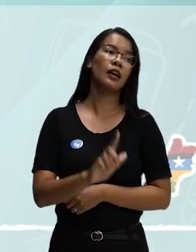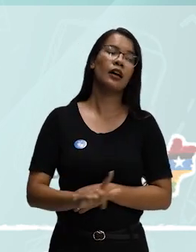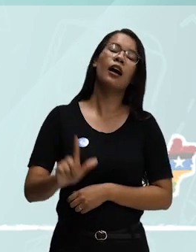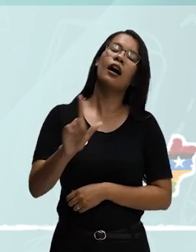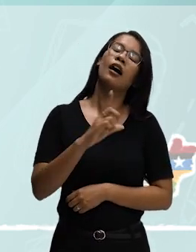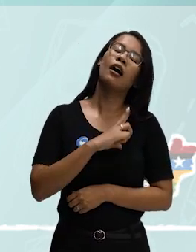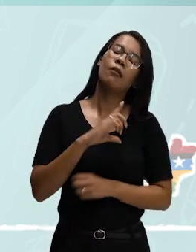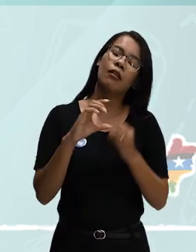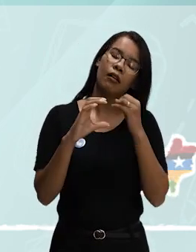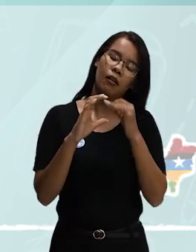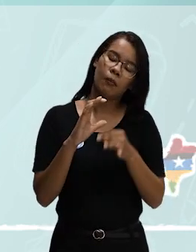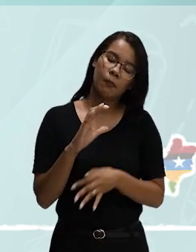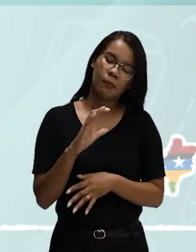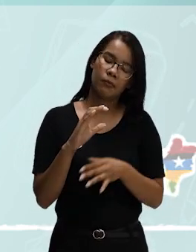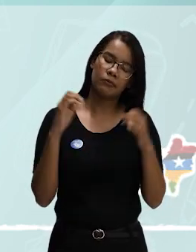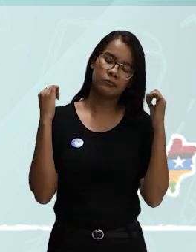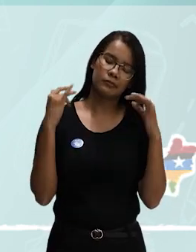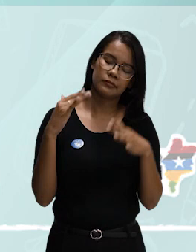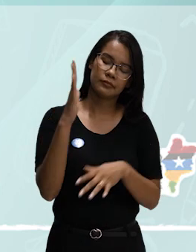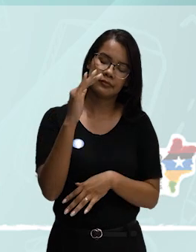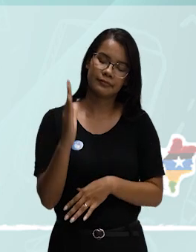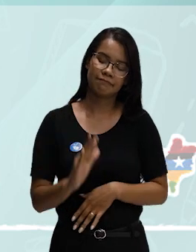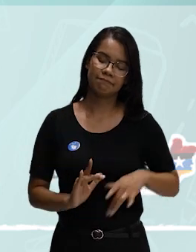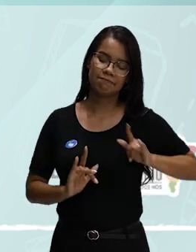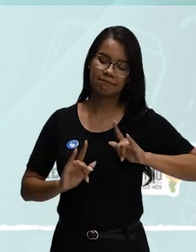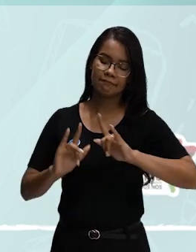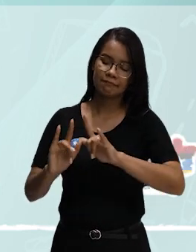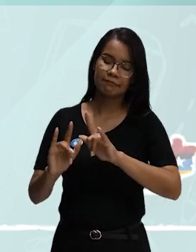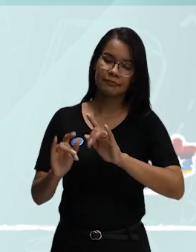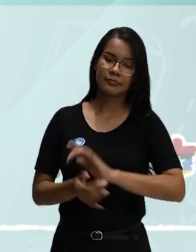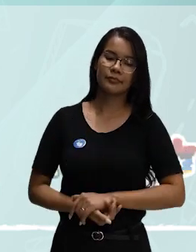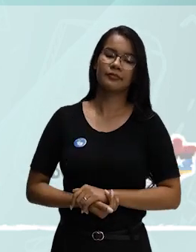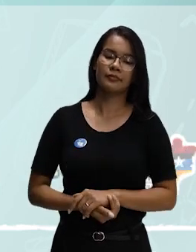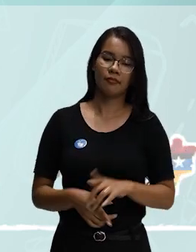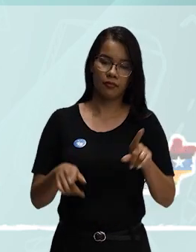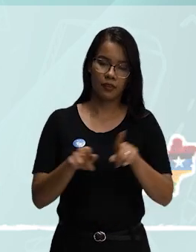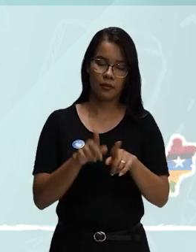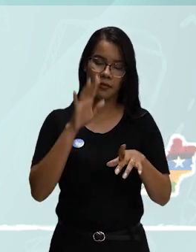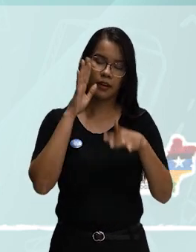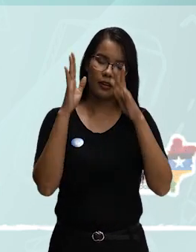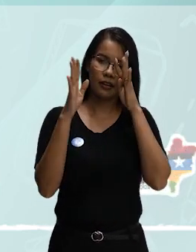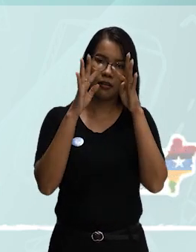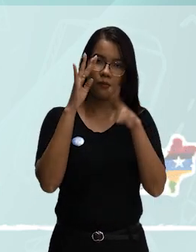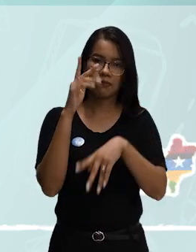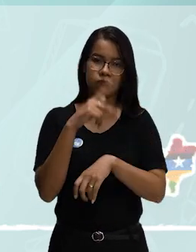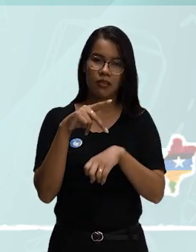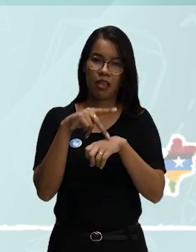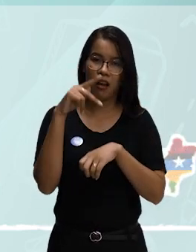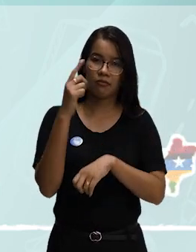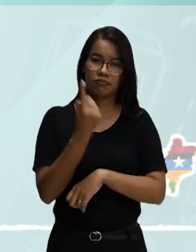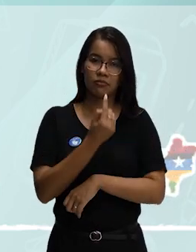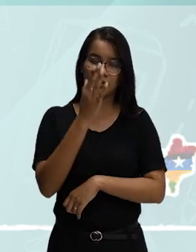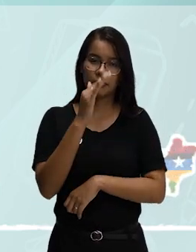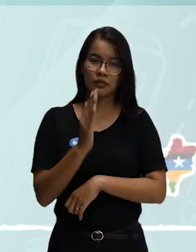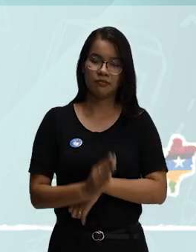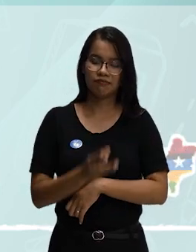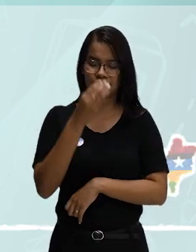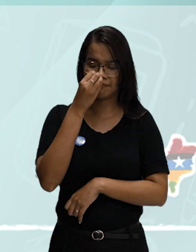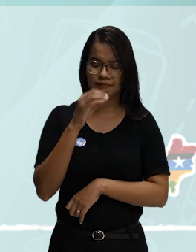tá? Aquele nacionalismo mais exacerbado, e a idealização do país, no caso o Brasil,